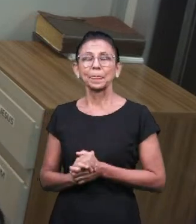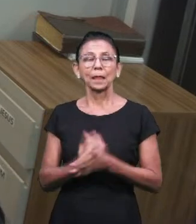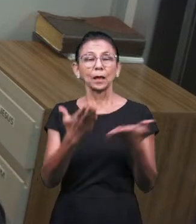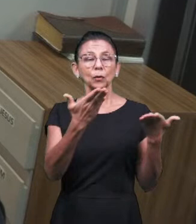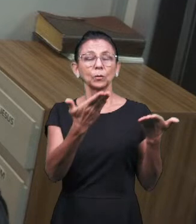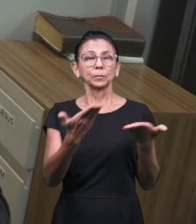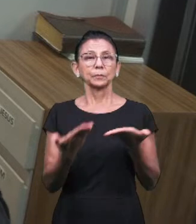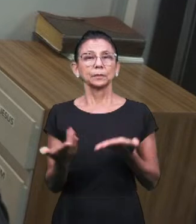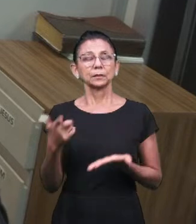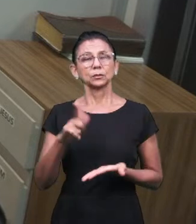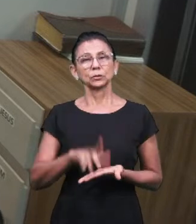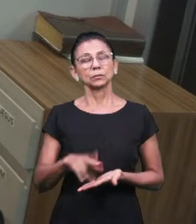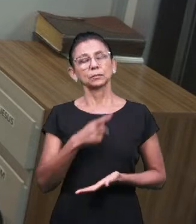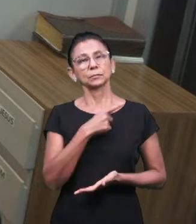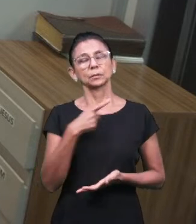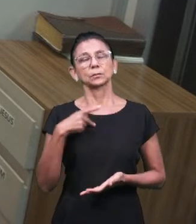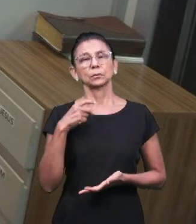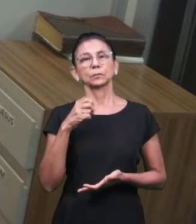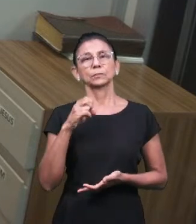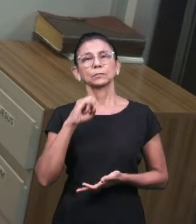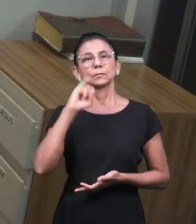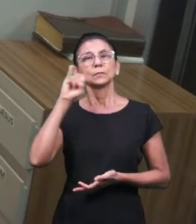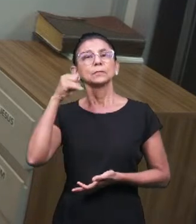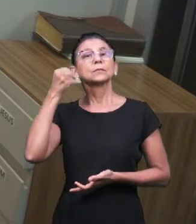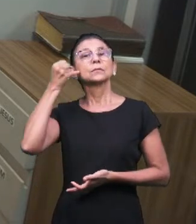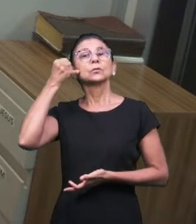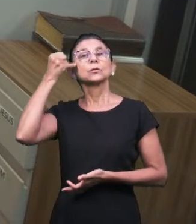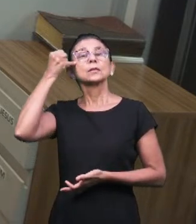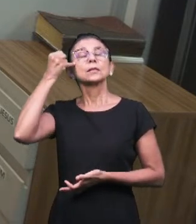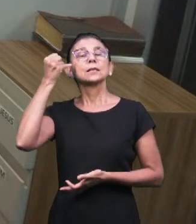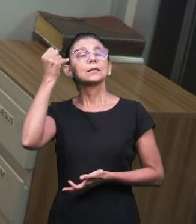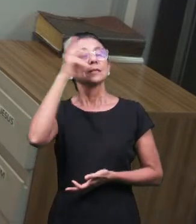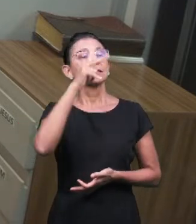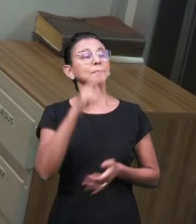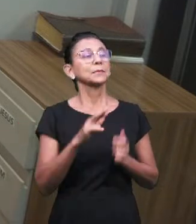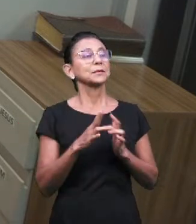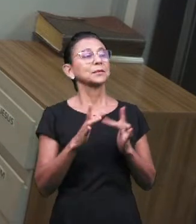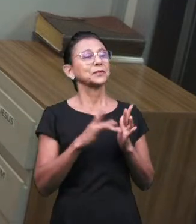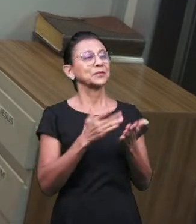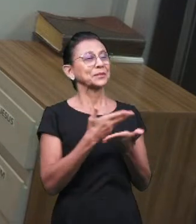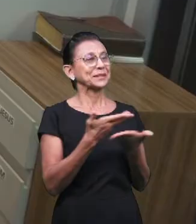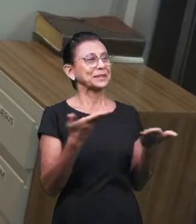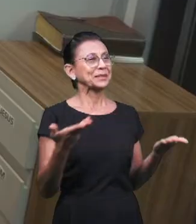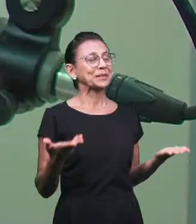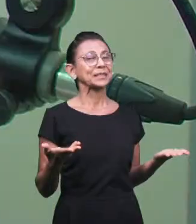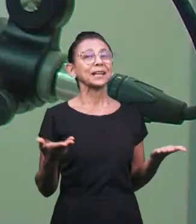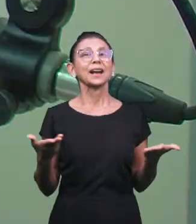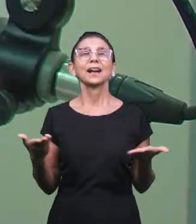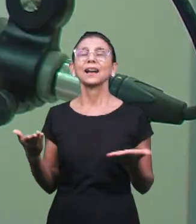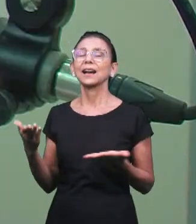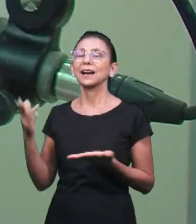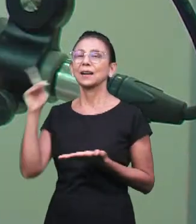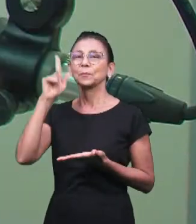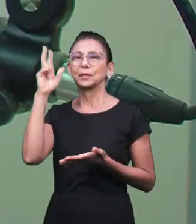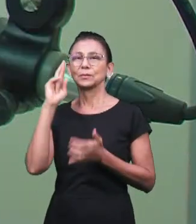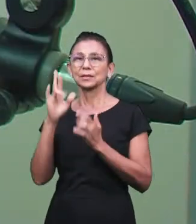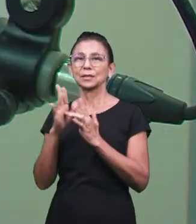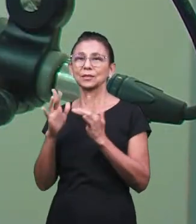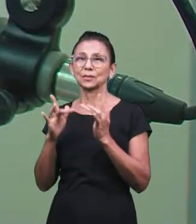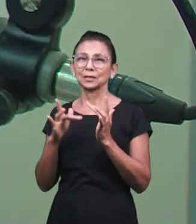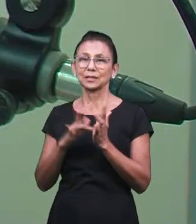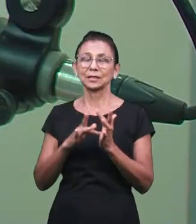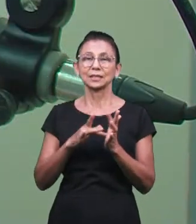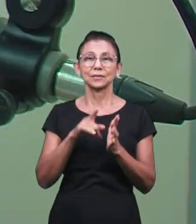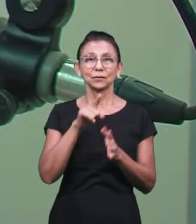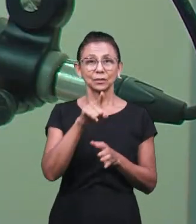vez nosso querido pastor Josias Júnior. Pastor Josias Júnior, a paz do Senhor Jesus, querido. Paz do Senhor Elias, a paz do Senhor para você que